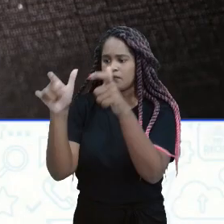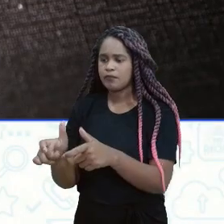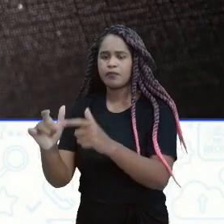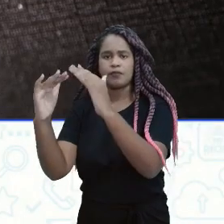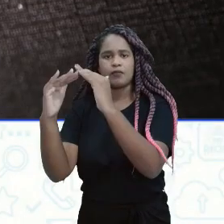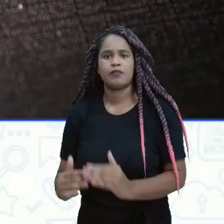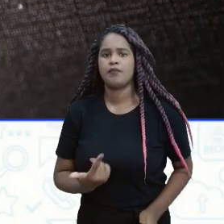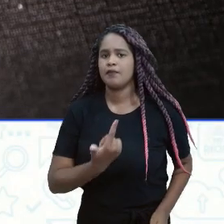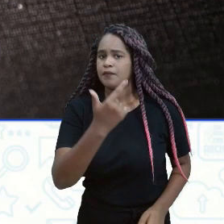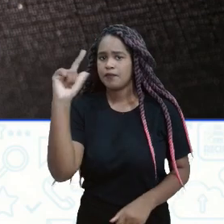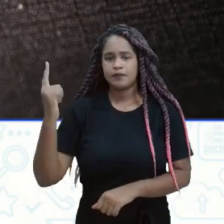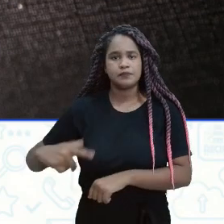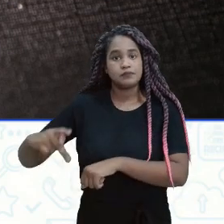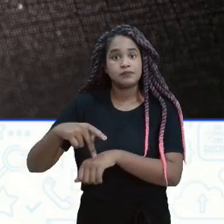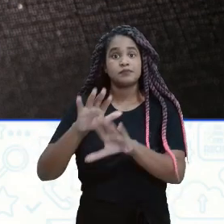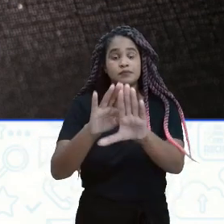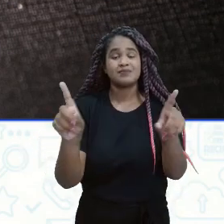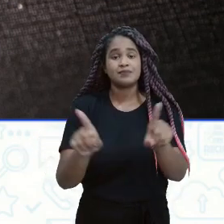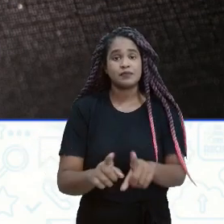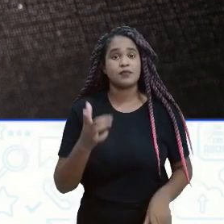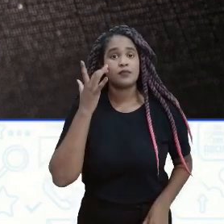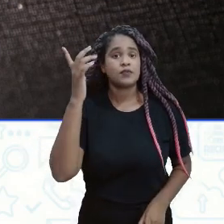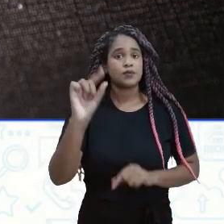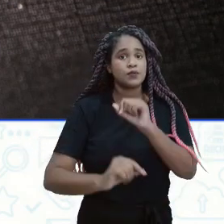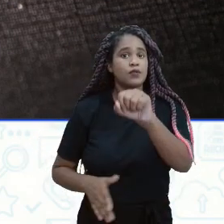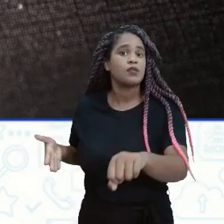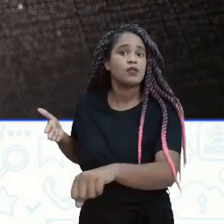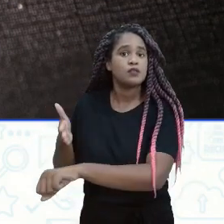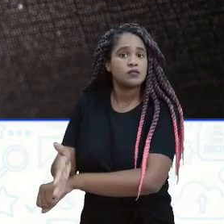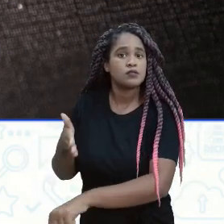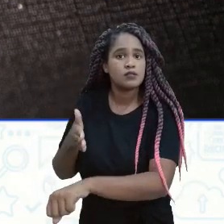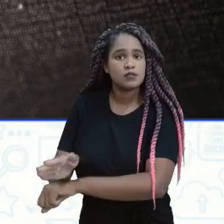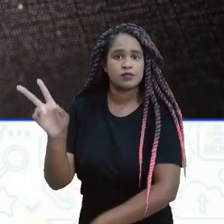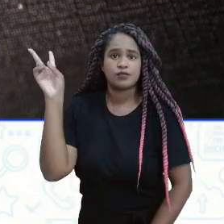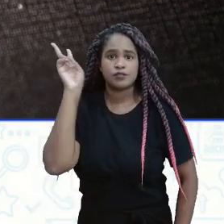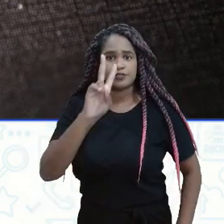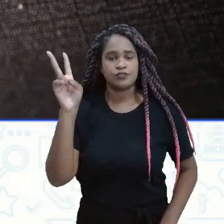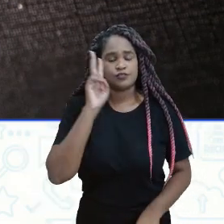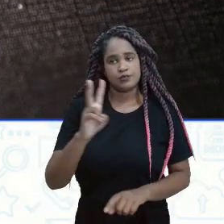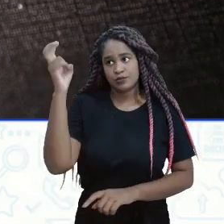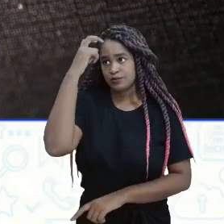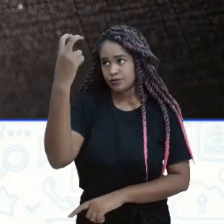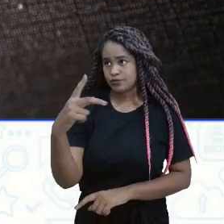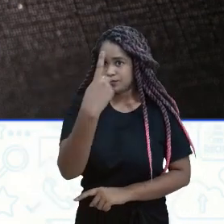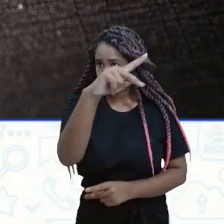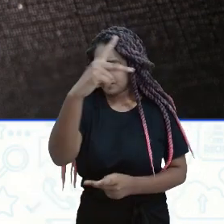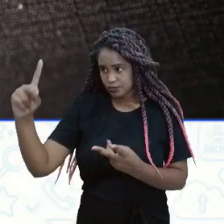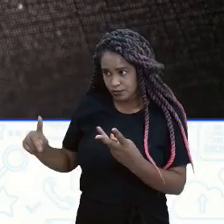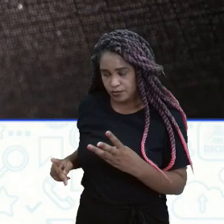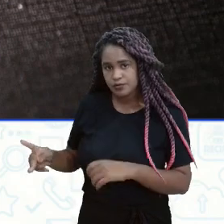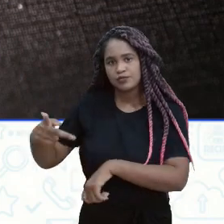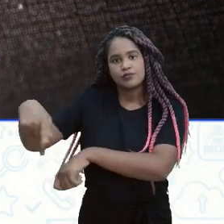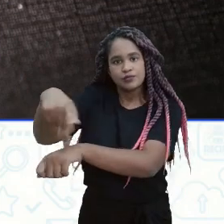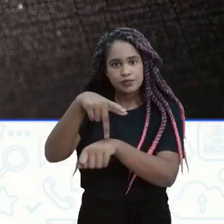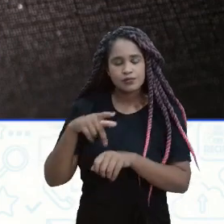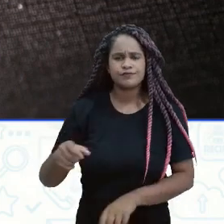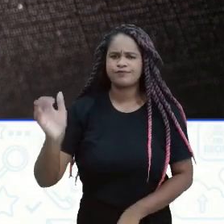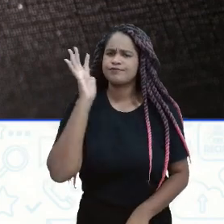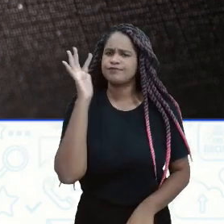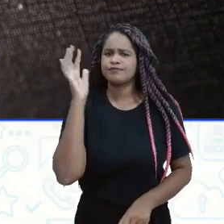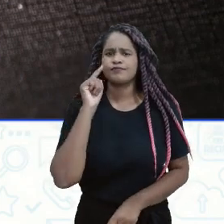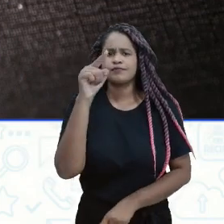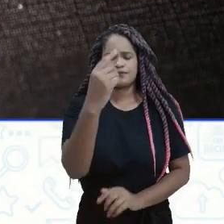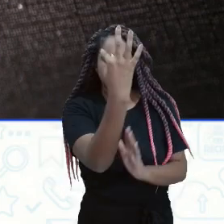países, mas também facilita o acesso à história, à cultura desses países. Imagine você pegar